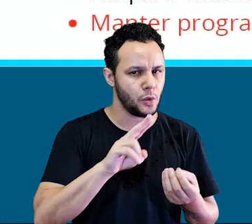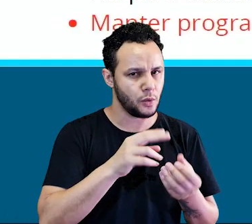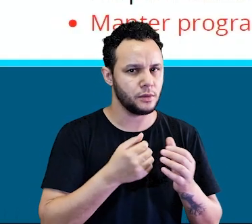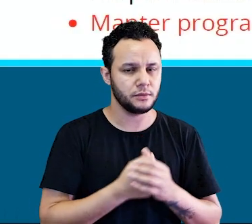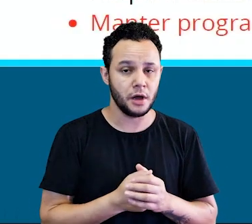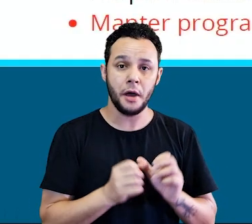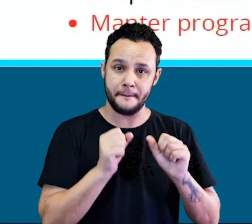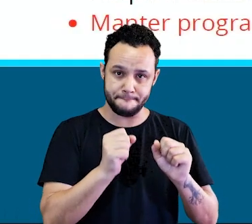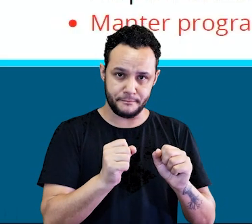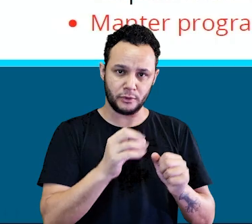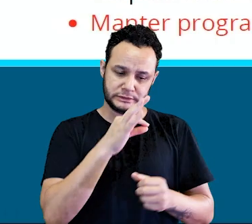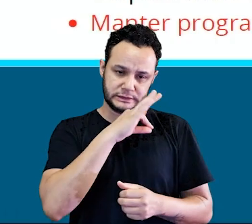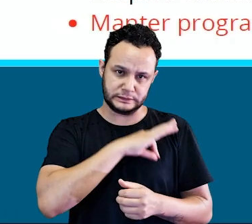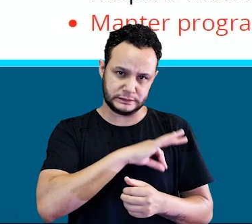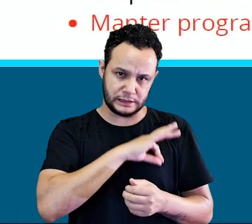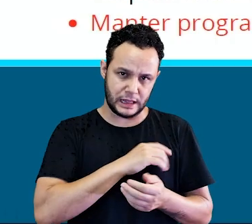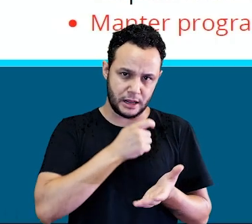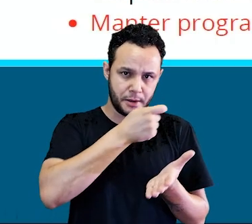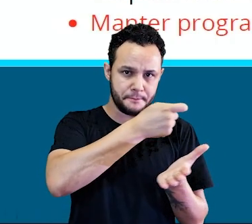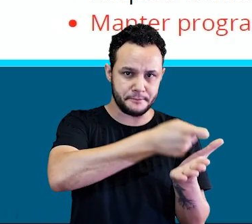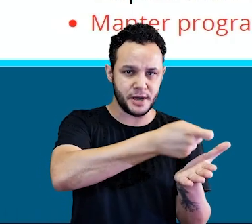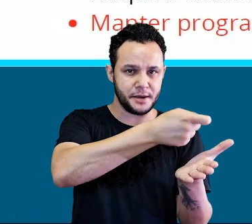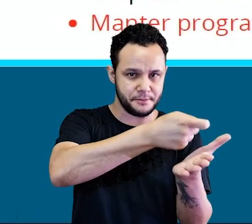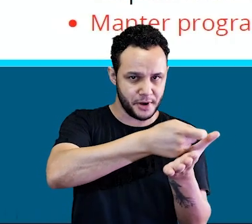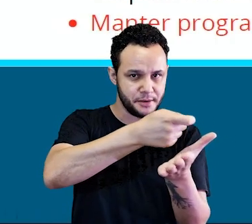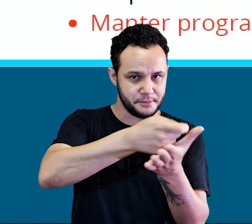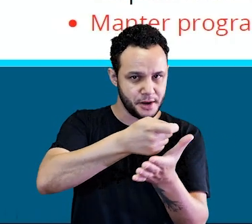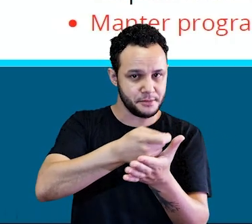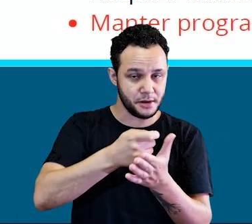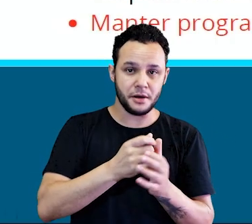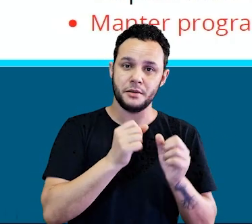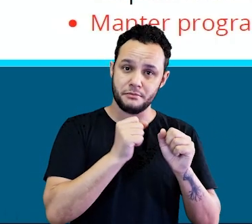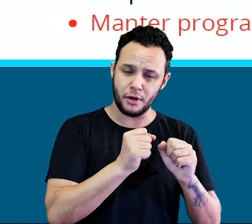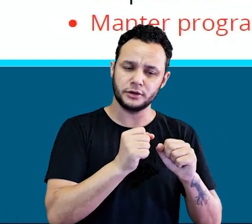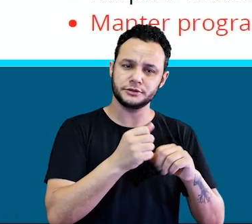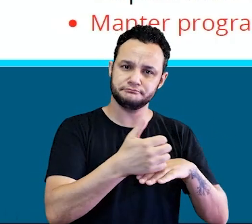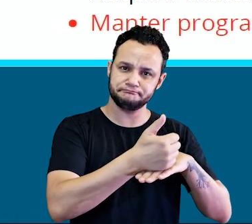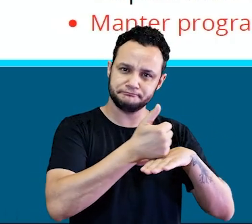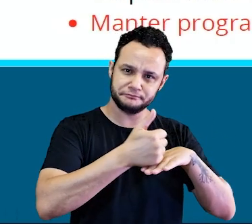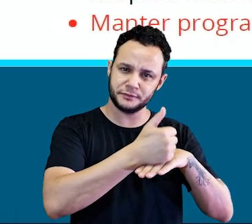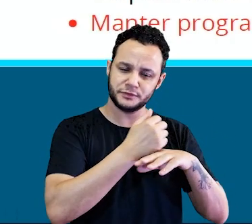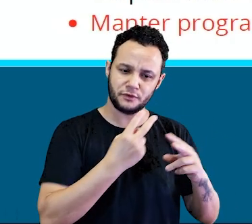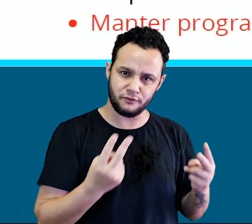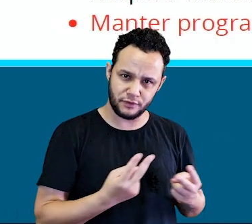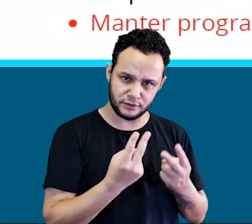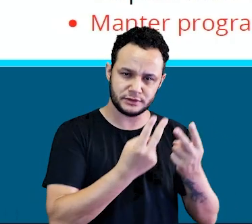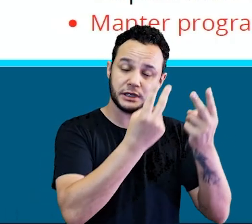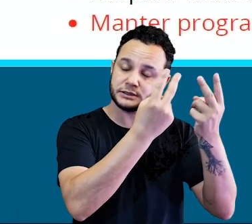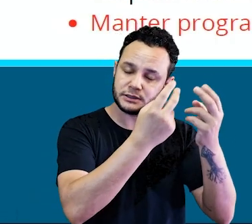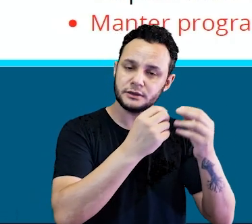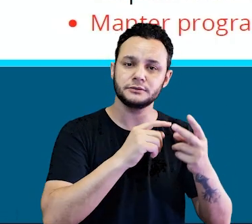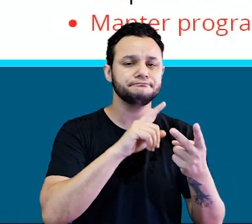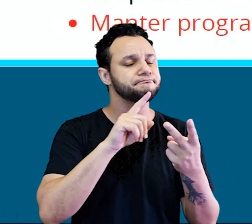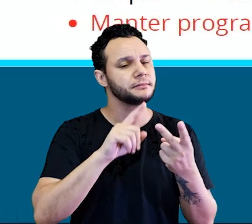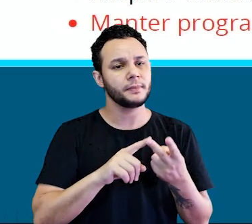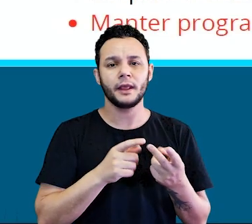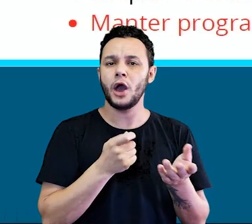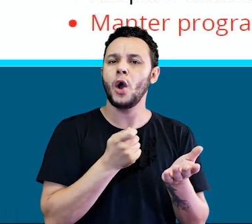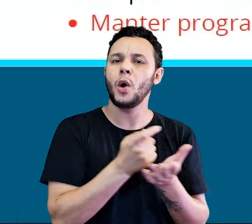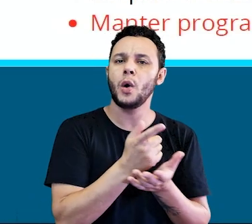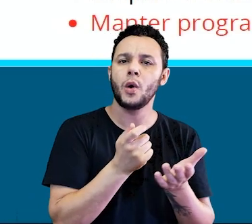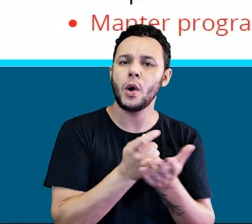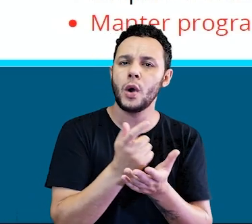ser utilizado, então, para remunerar e aperfeiçoar os profissionais da educação, como a gente disse. Ele também pode ser utilizado